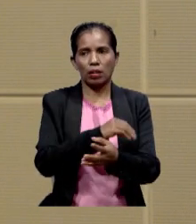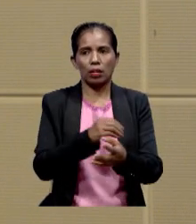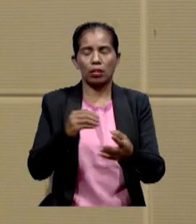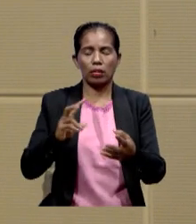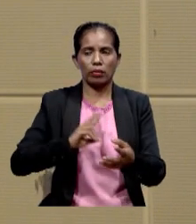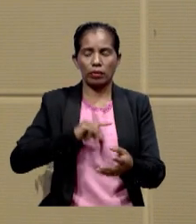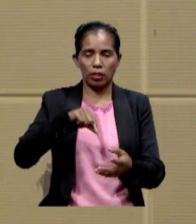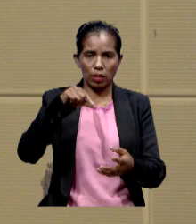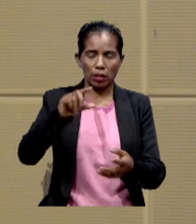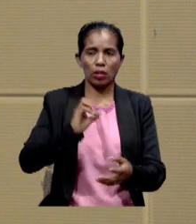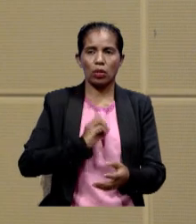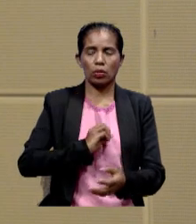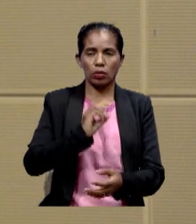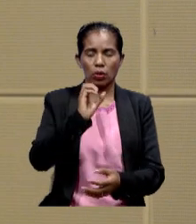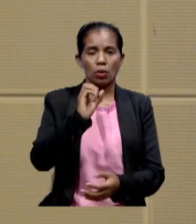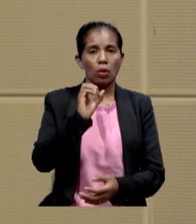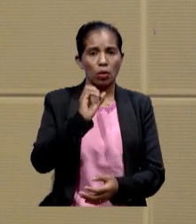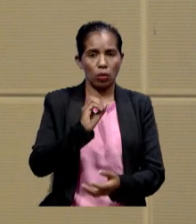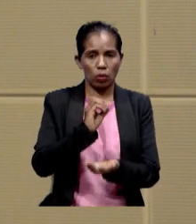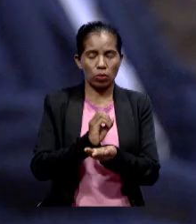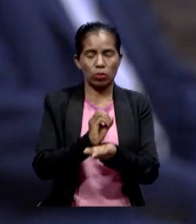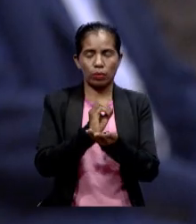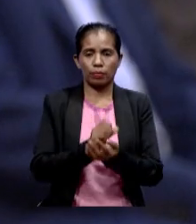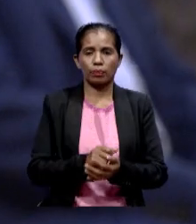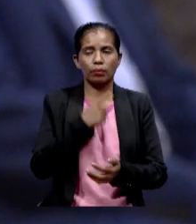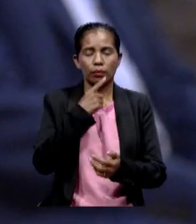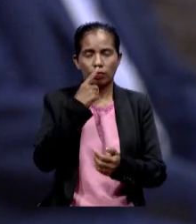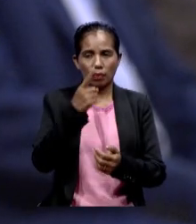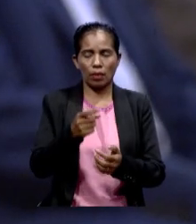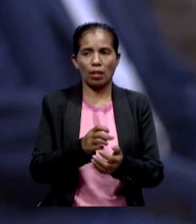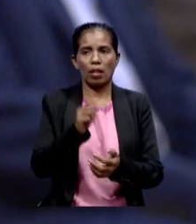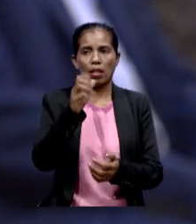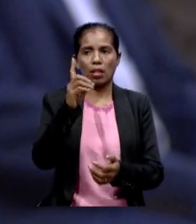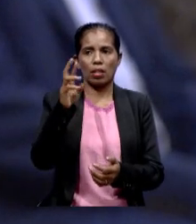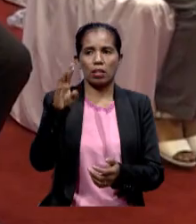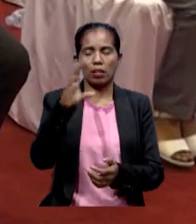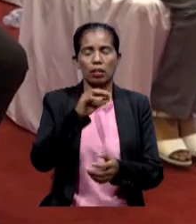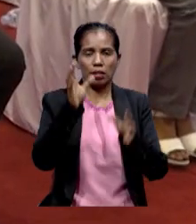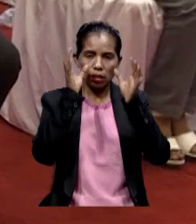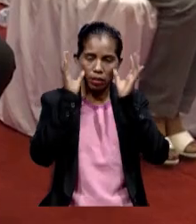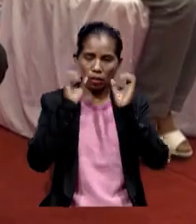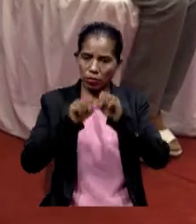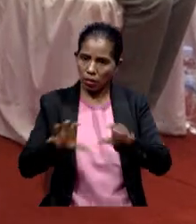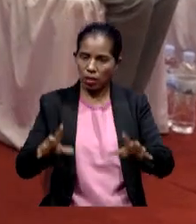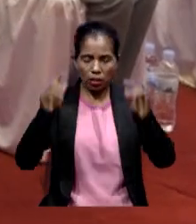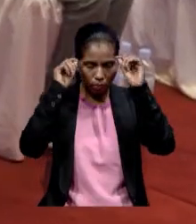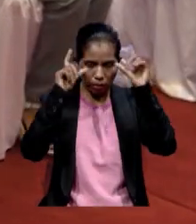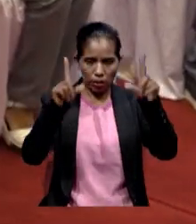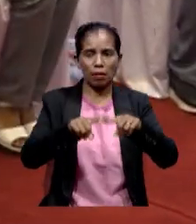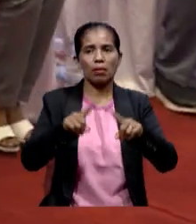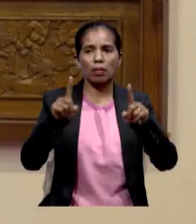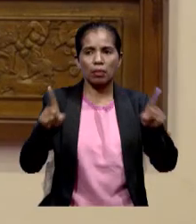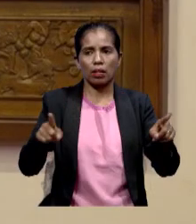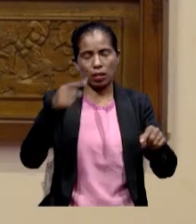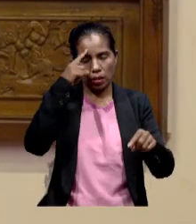Venilale, o Sul, etc. Embaixador da União Europeia, André Jacobs, triste, russi que é Timor-Leste, mas bem, também a